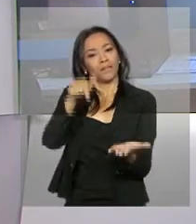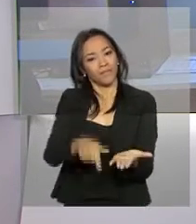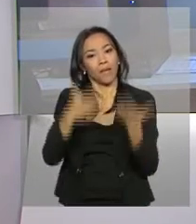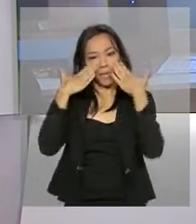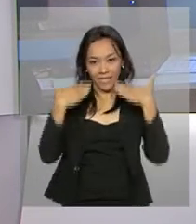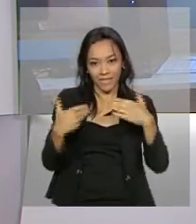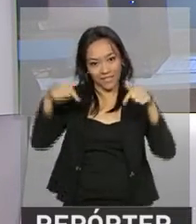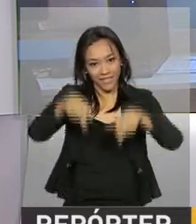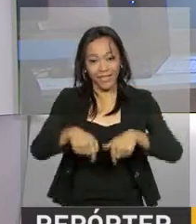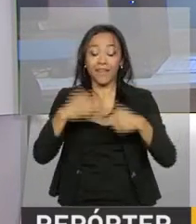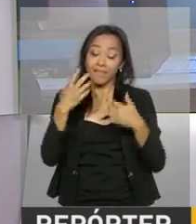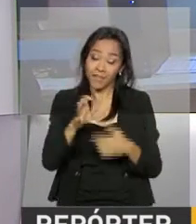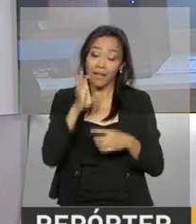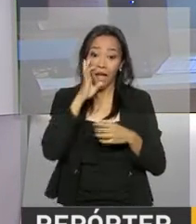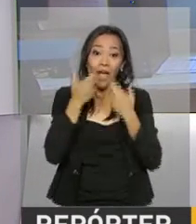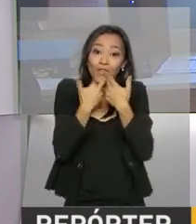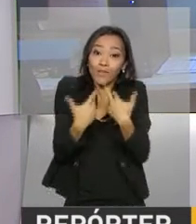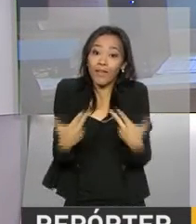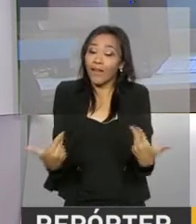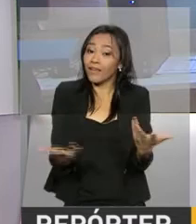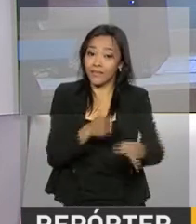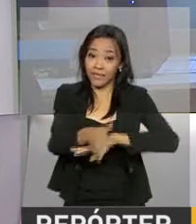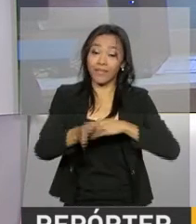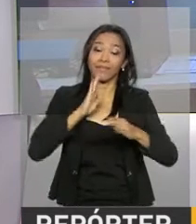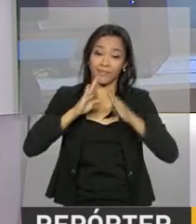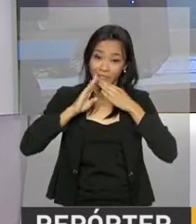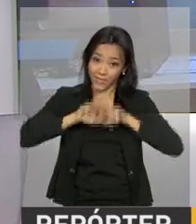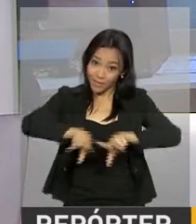Repórter NBR. Acompanhe também as novidades em nossas